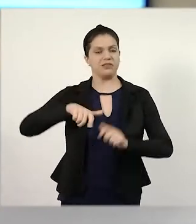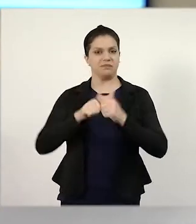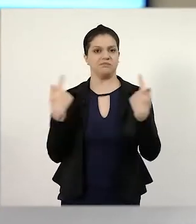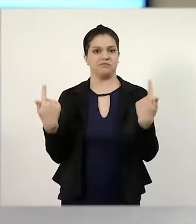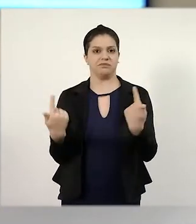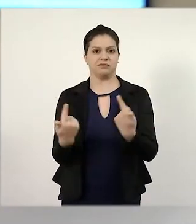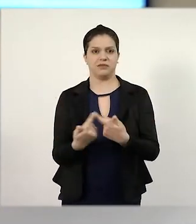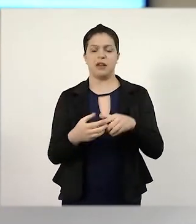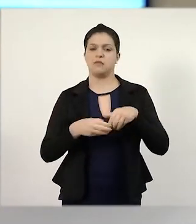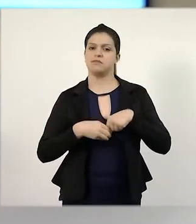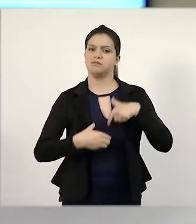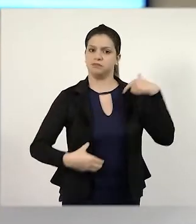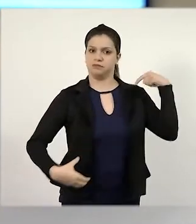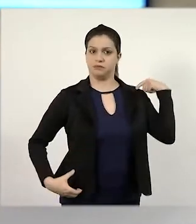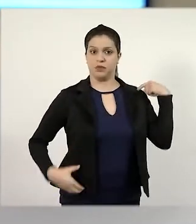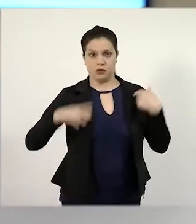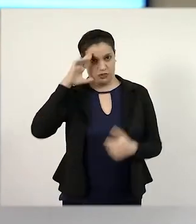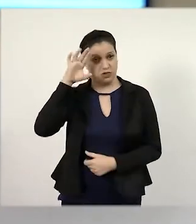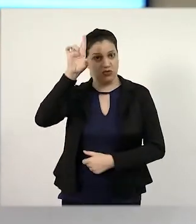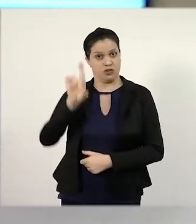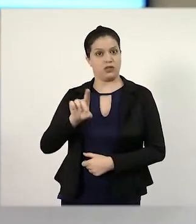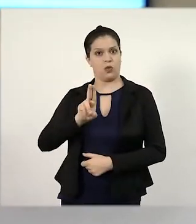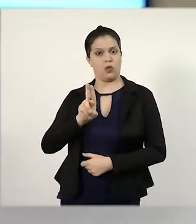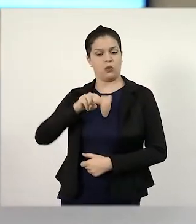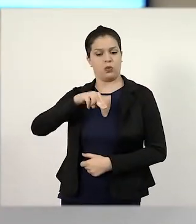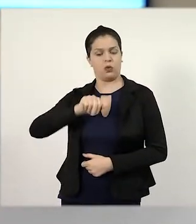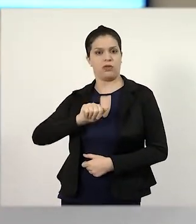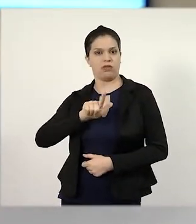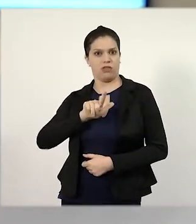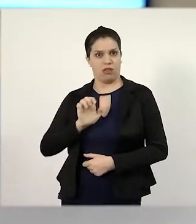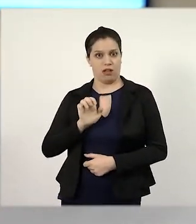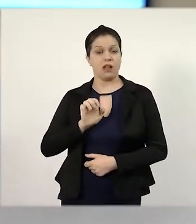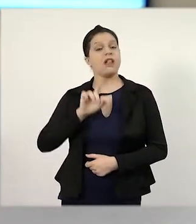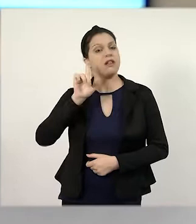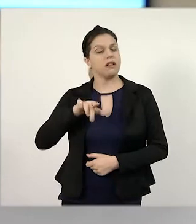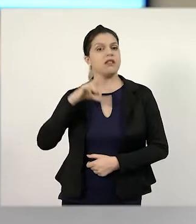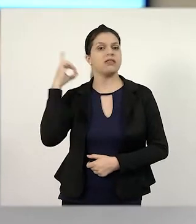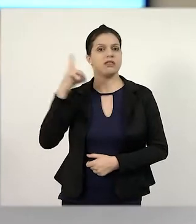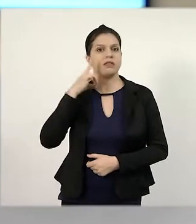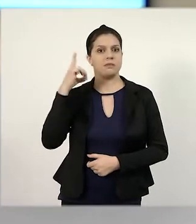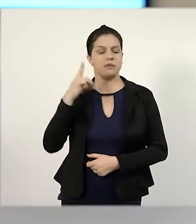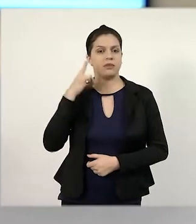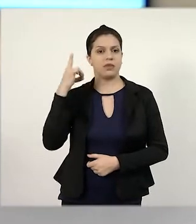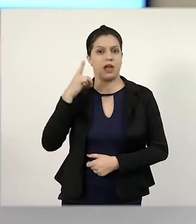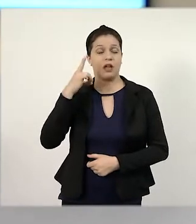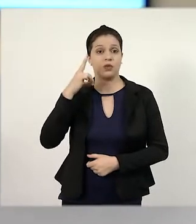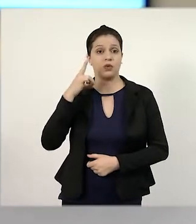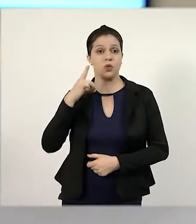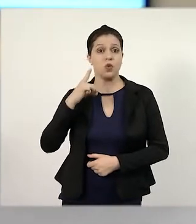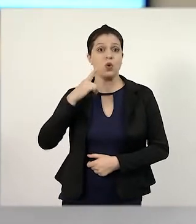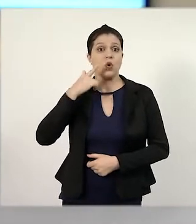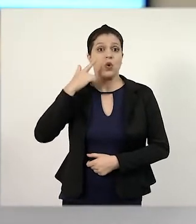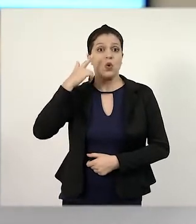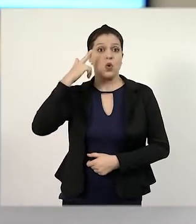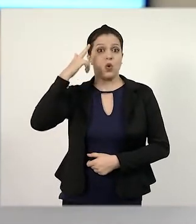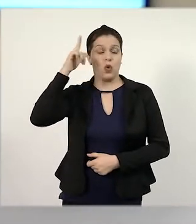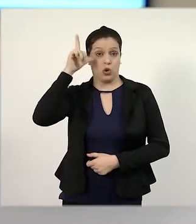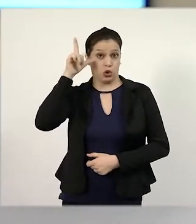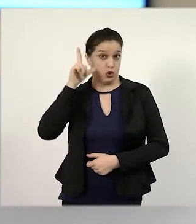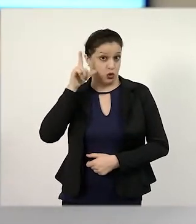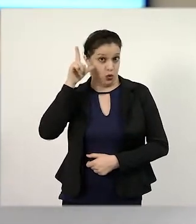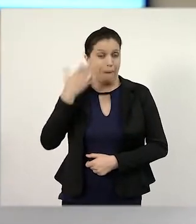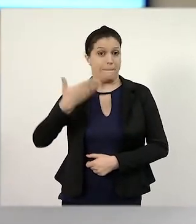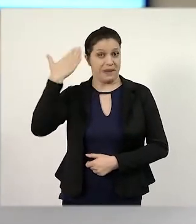Parlamentares da Lemes tomam posse na diretoria da Unali. O deputado Lídio Lopes, que era secretário, passa